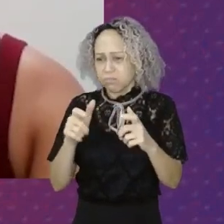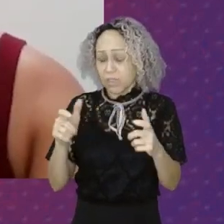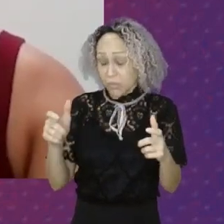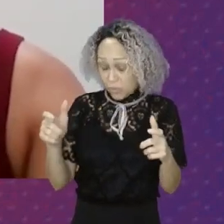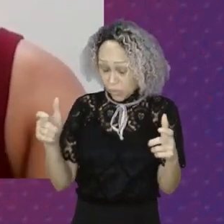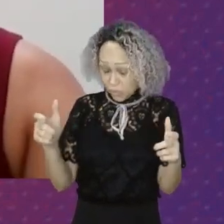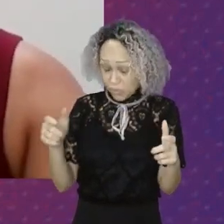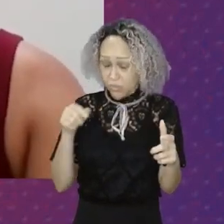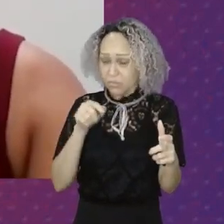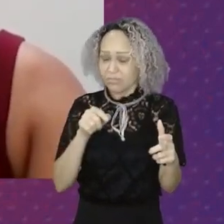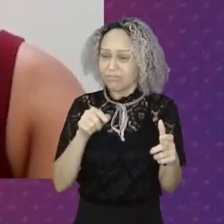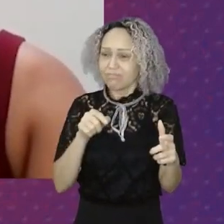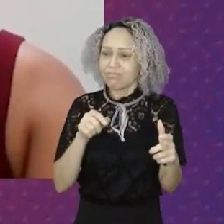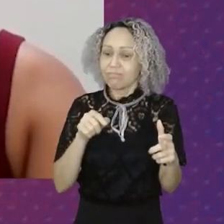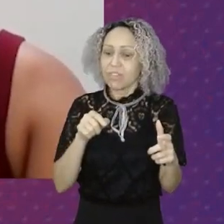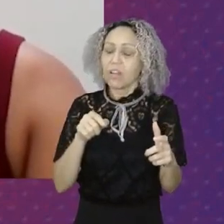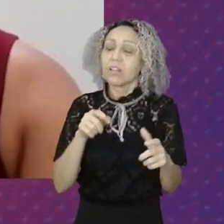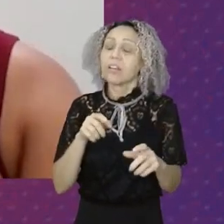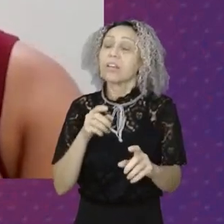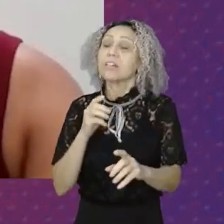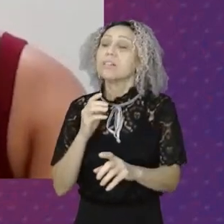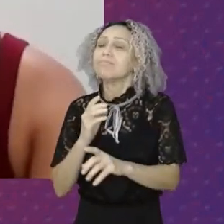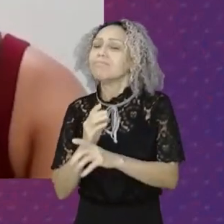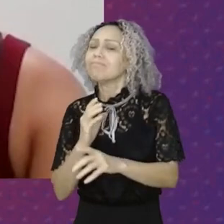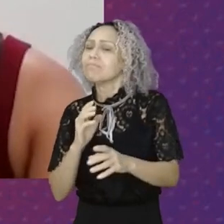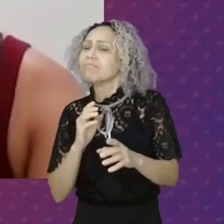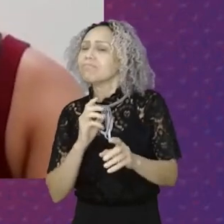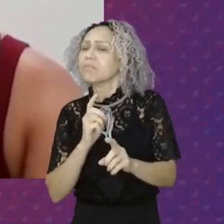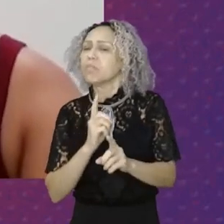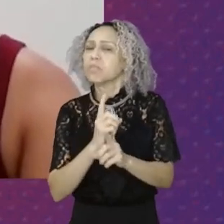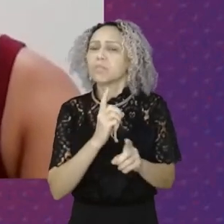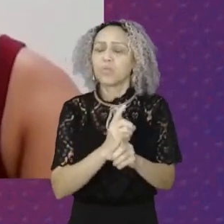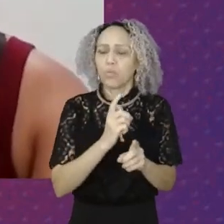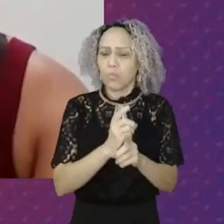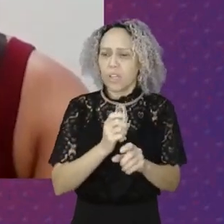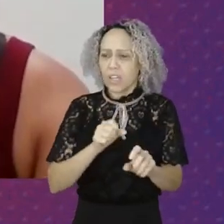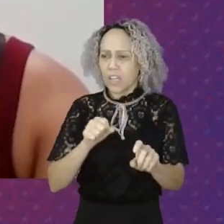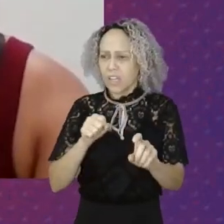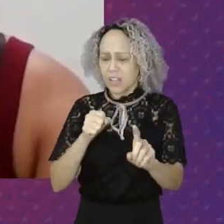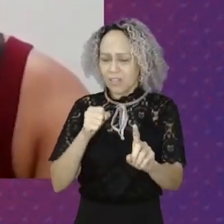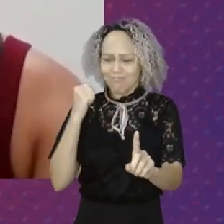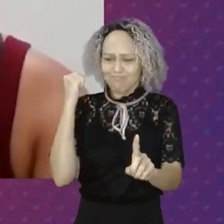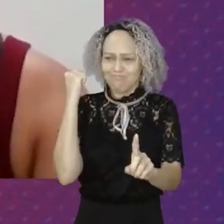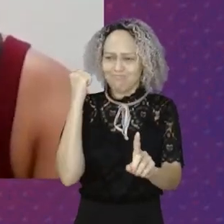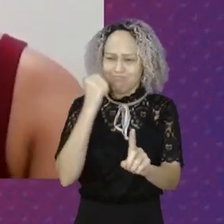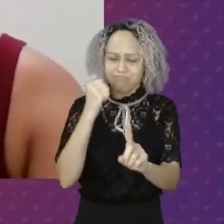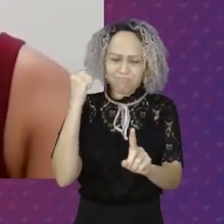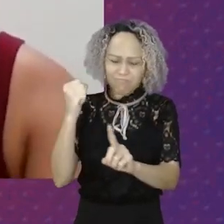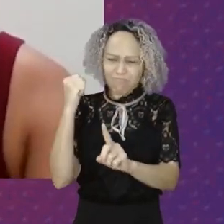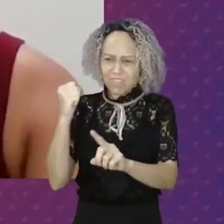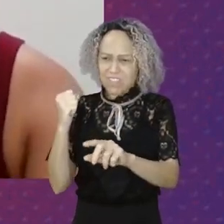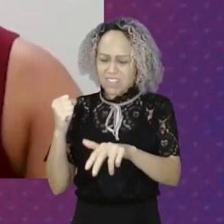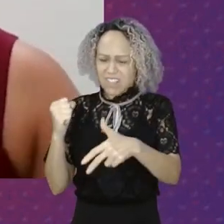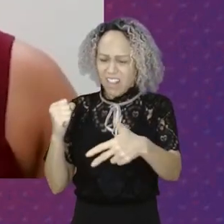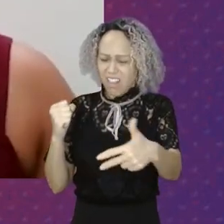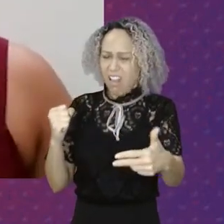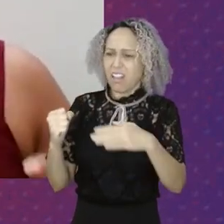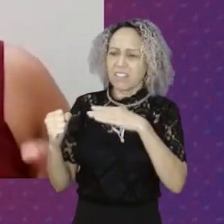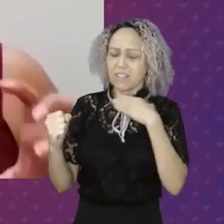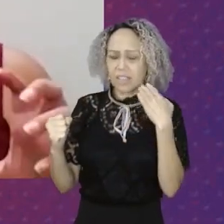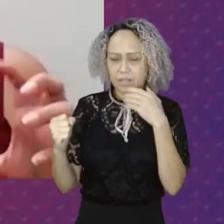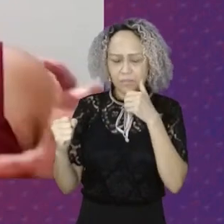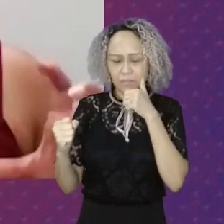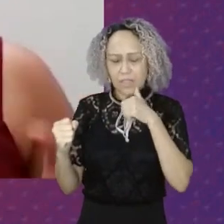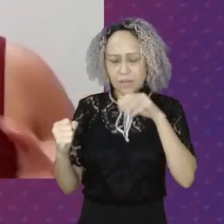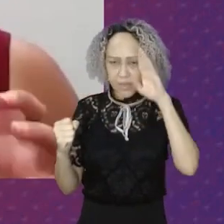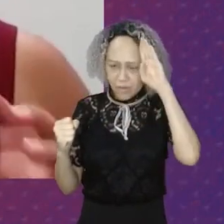um aumento dos assassinatos contra as mulheres, em especial as mulheres negras.